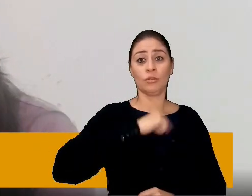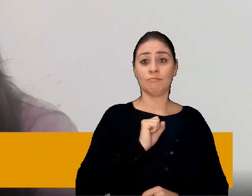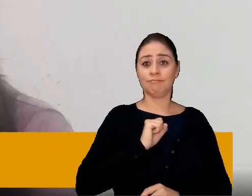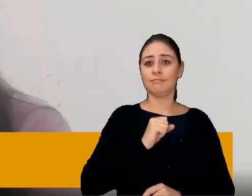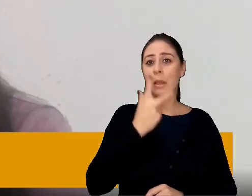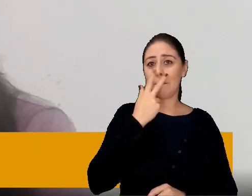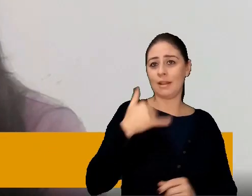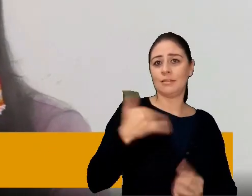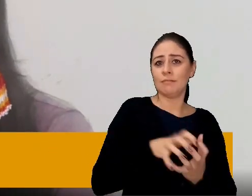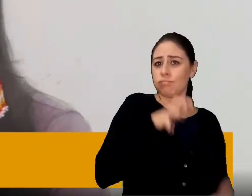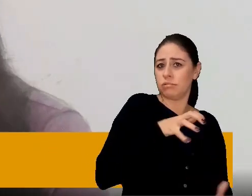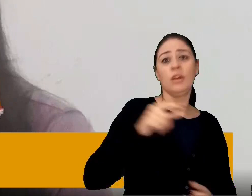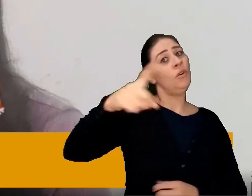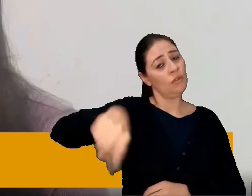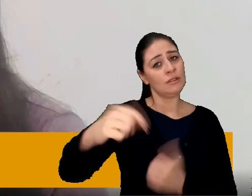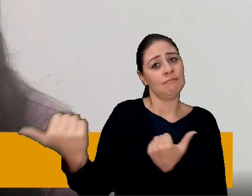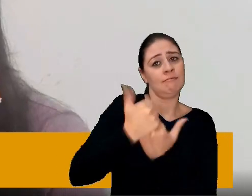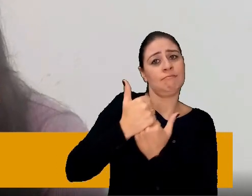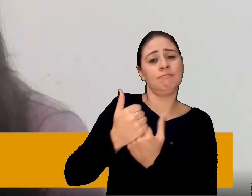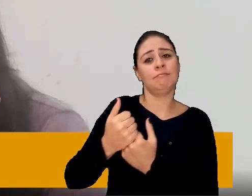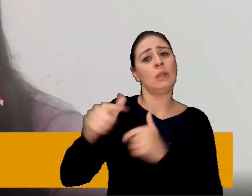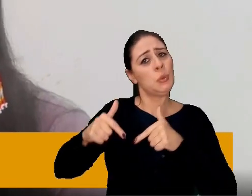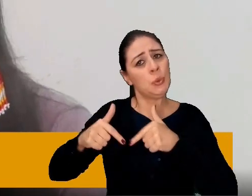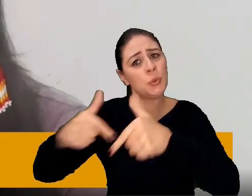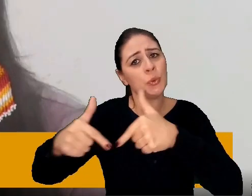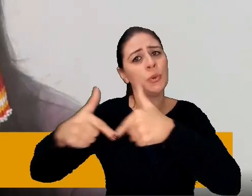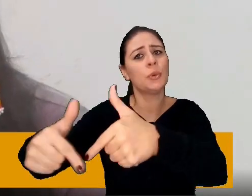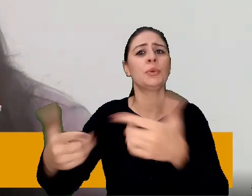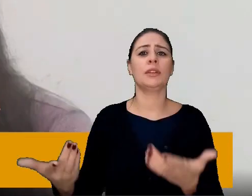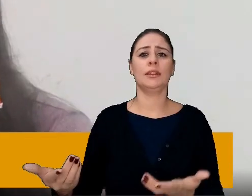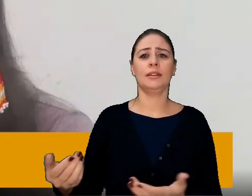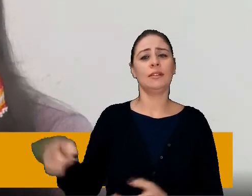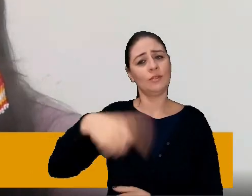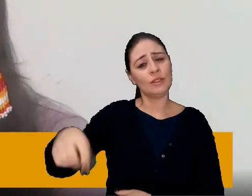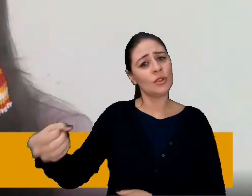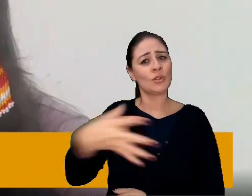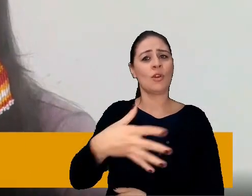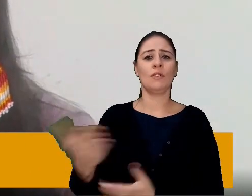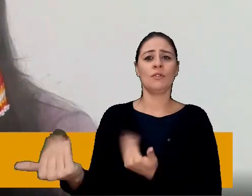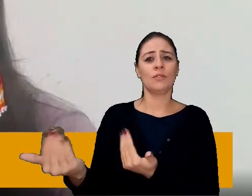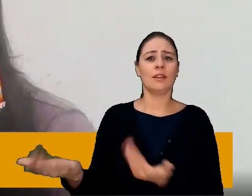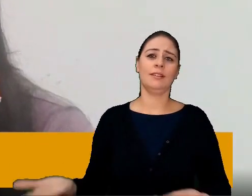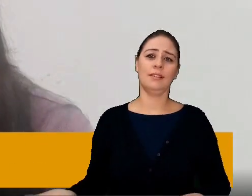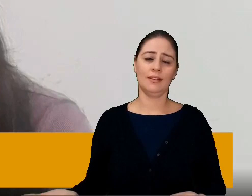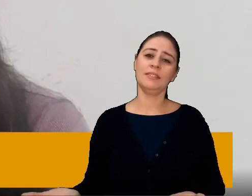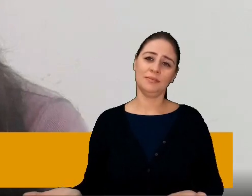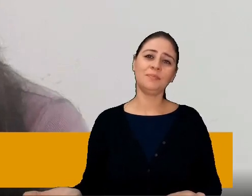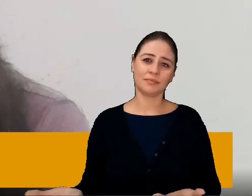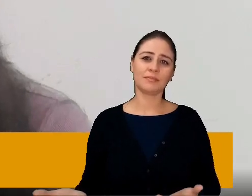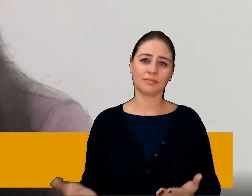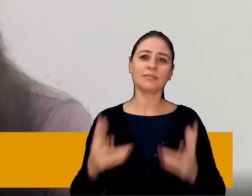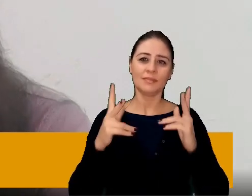hora que a gente não vai estar mais nessa luta, nessa frente. Então, é como se a gente estivesse treinando vocês, né? Para que a nova geração é